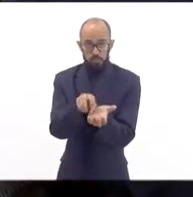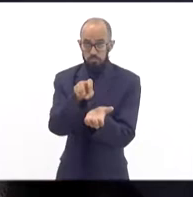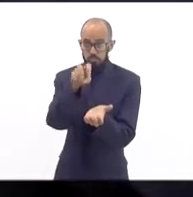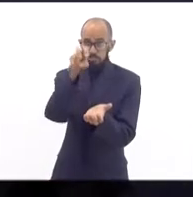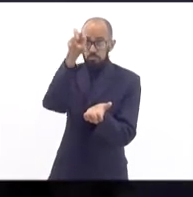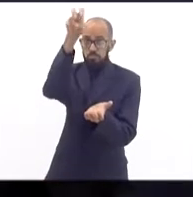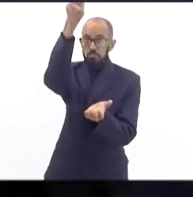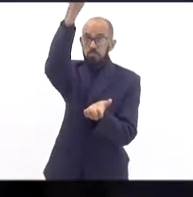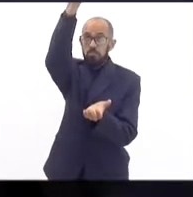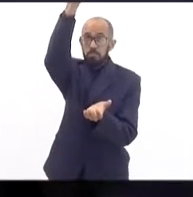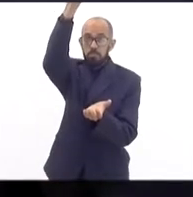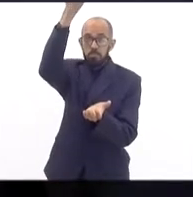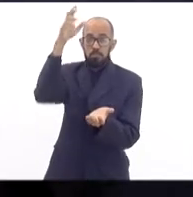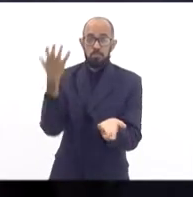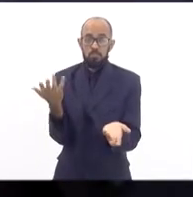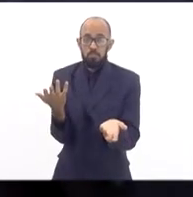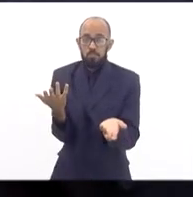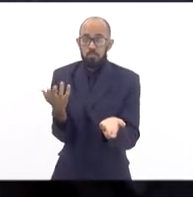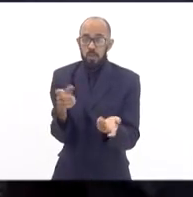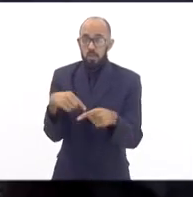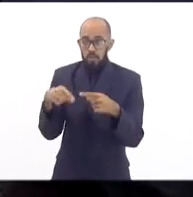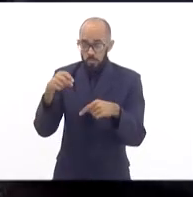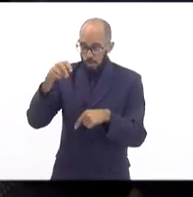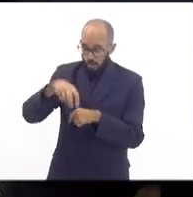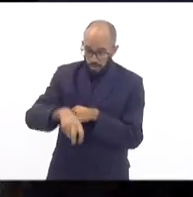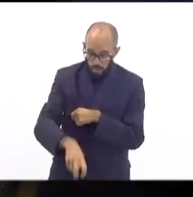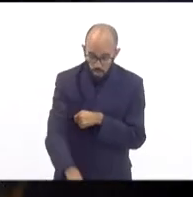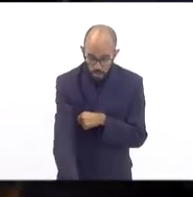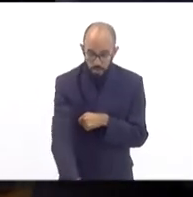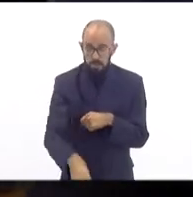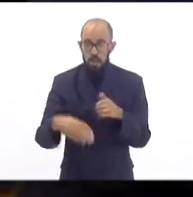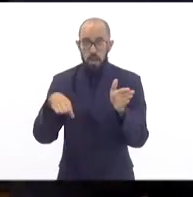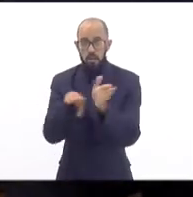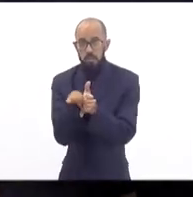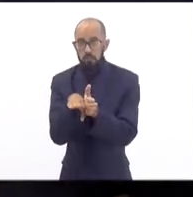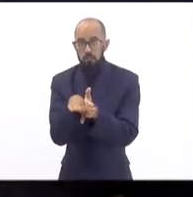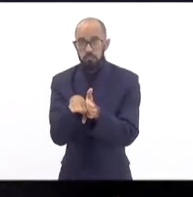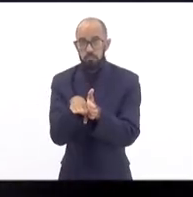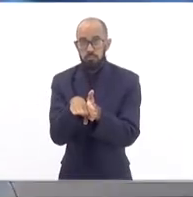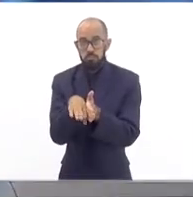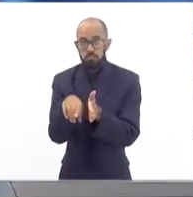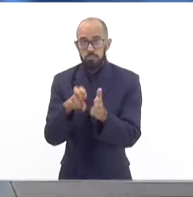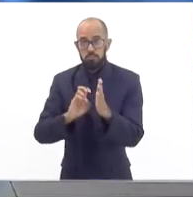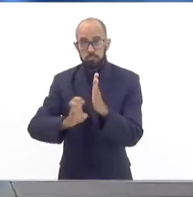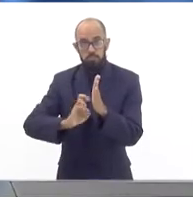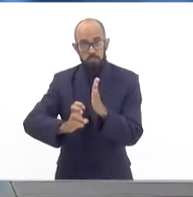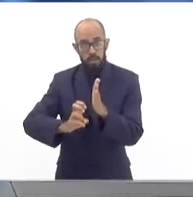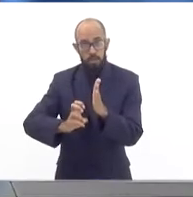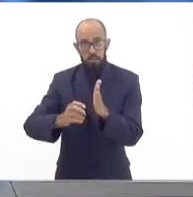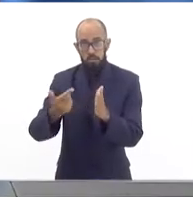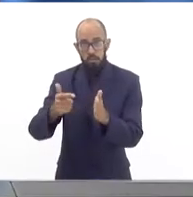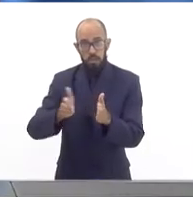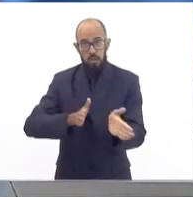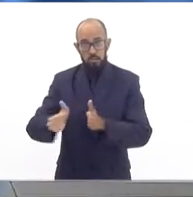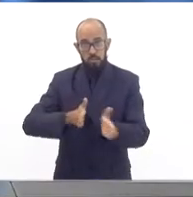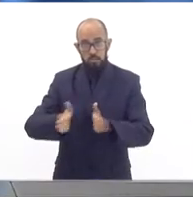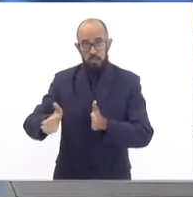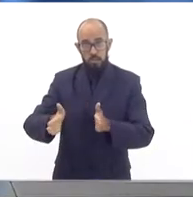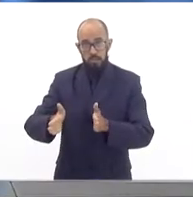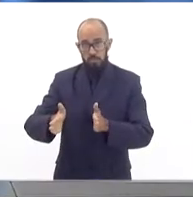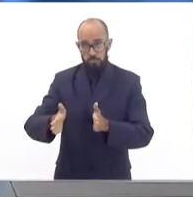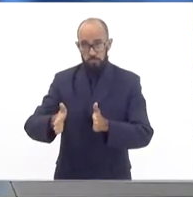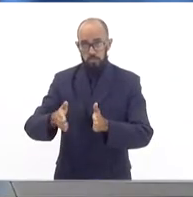sobe. Aí depois desce até a plataforma. Não tem acessibilidade nenhuma. E uma das coisas